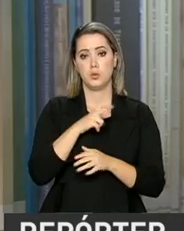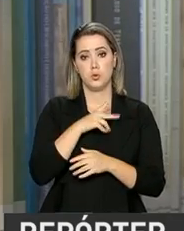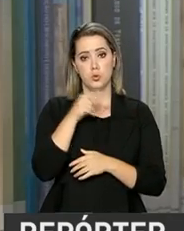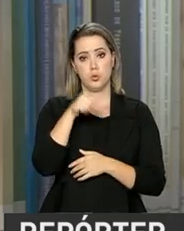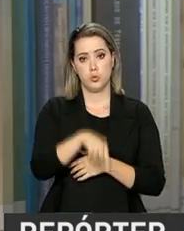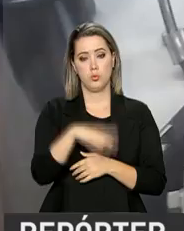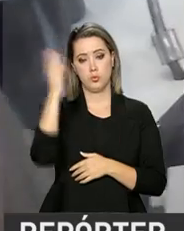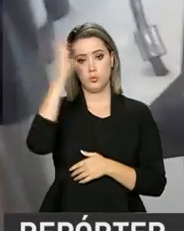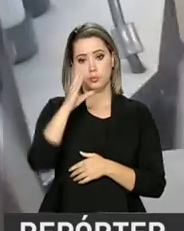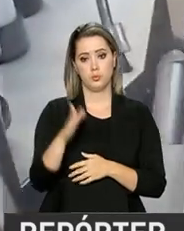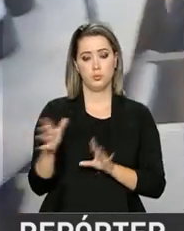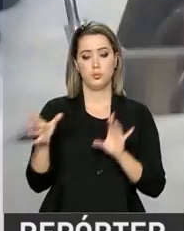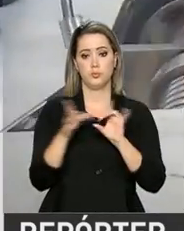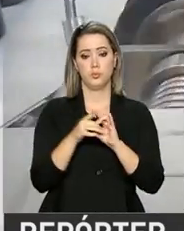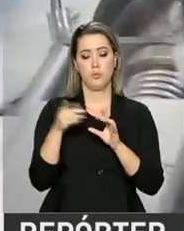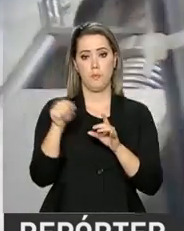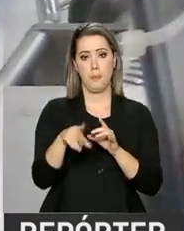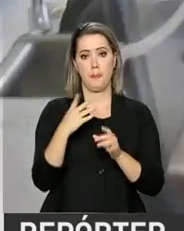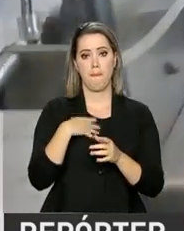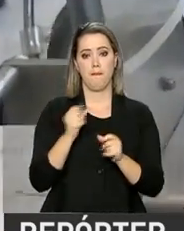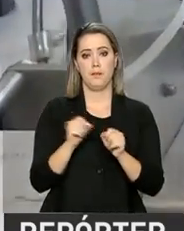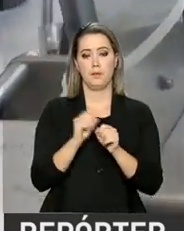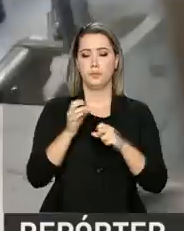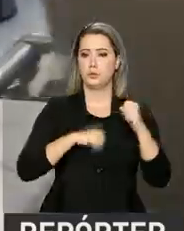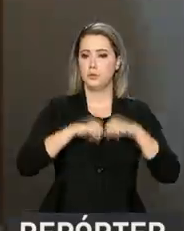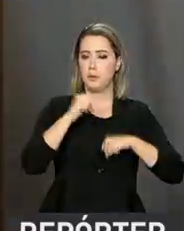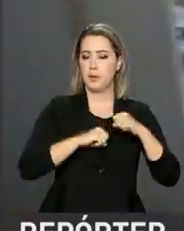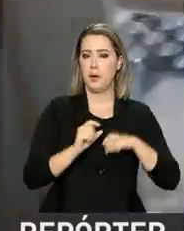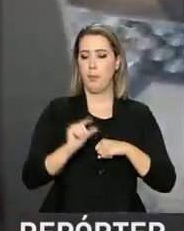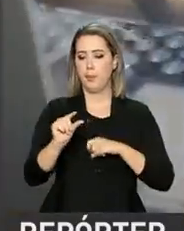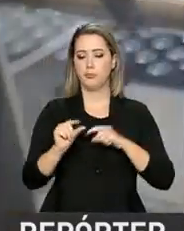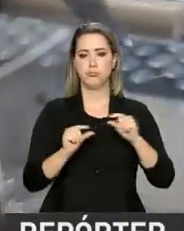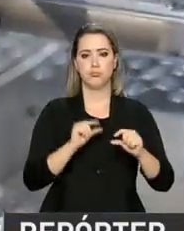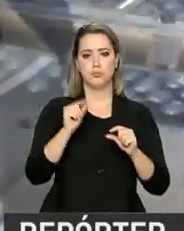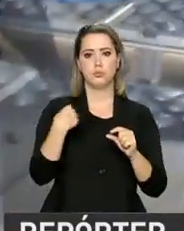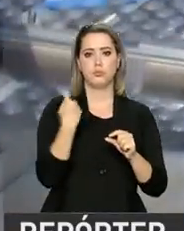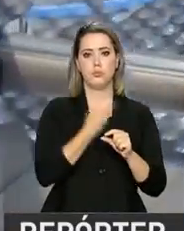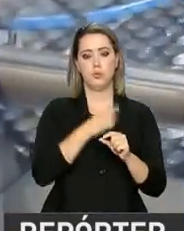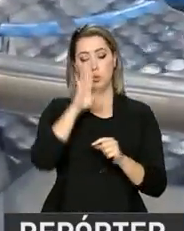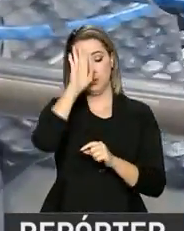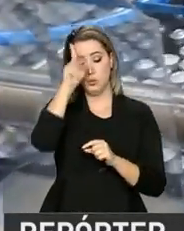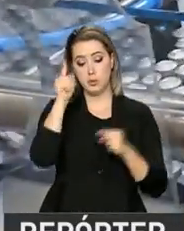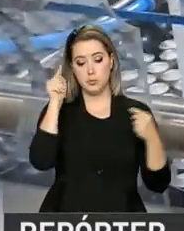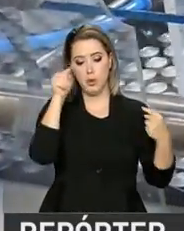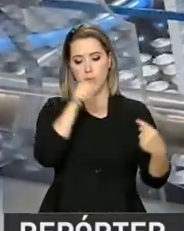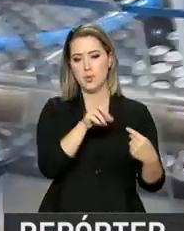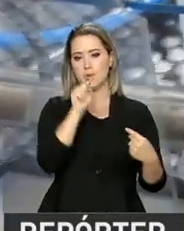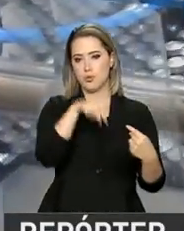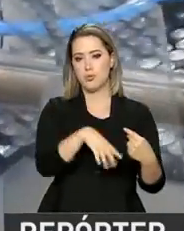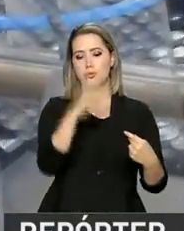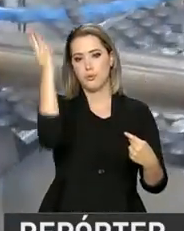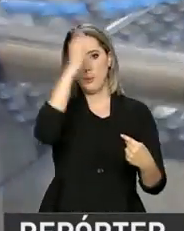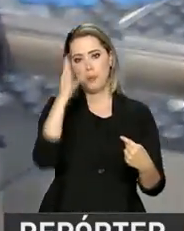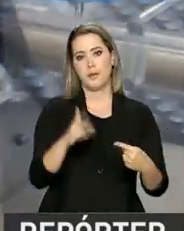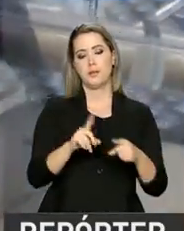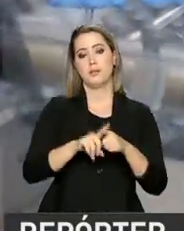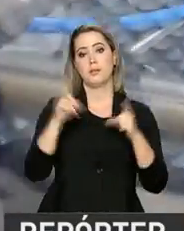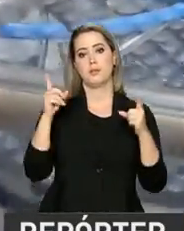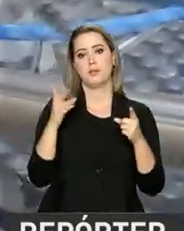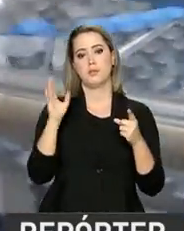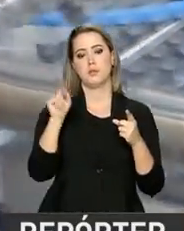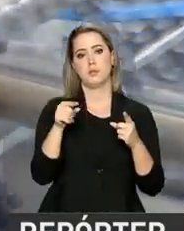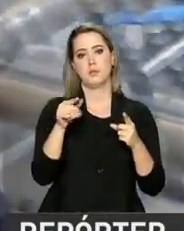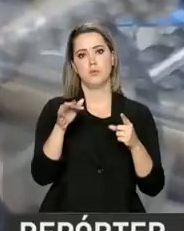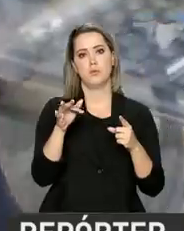vai fazer uma parte da produção pra gente a nossa prioridade é o Mercado Nacional então Eh Isso foi um acordo feito junto ao